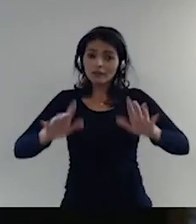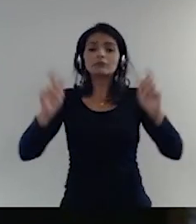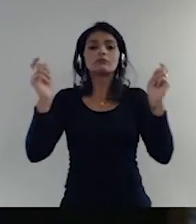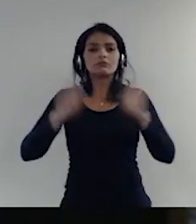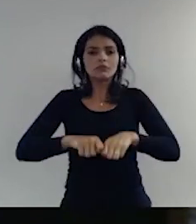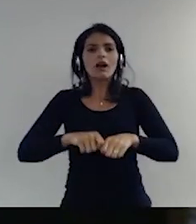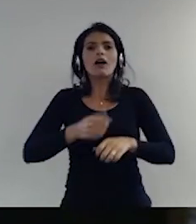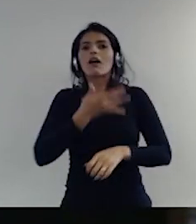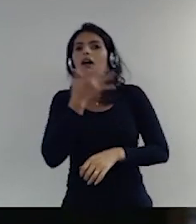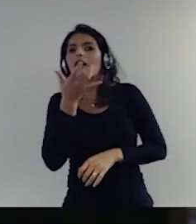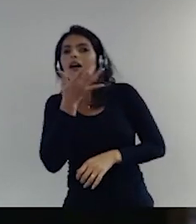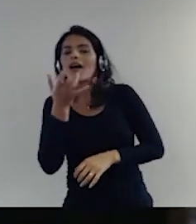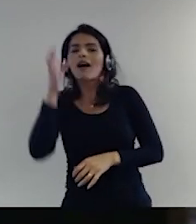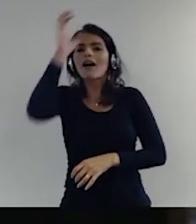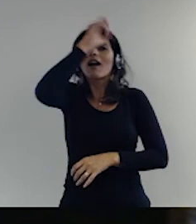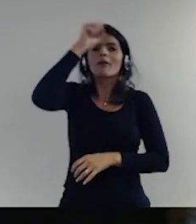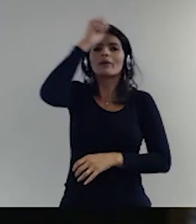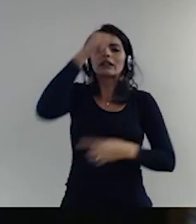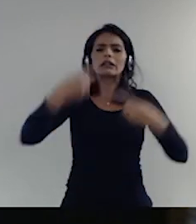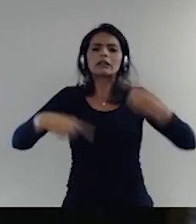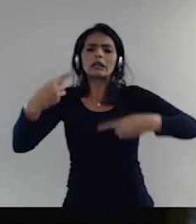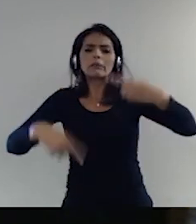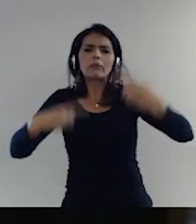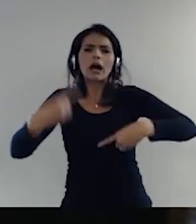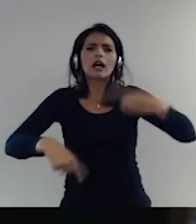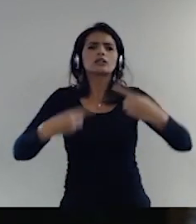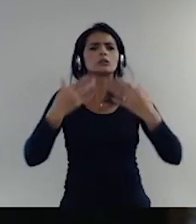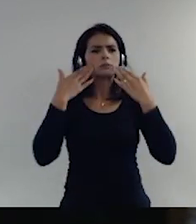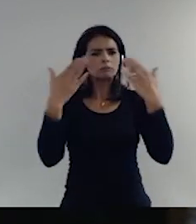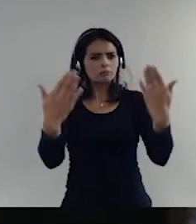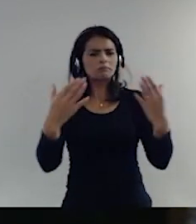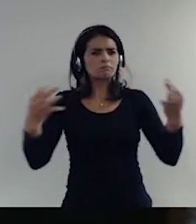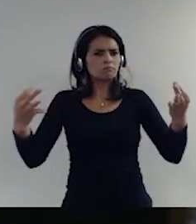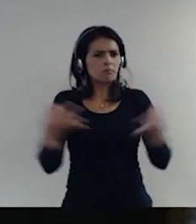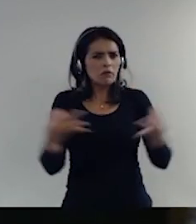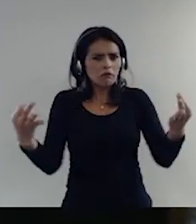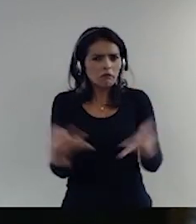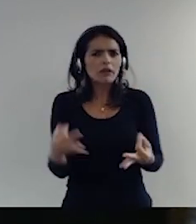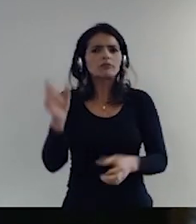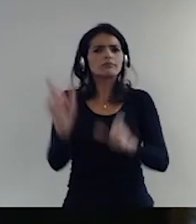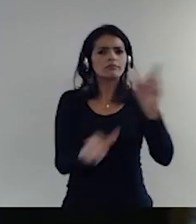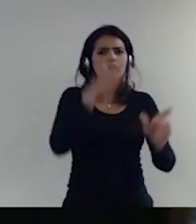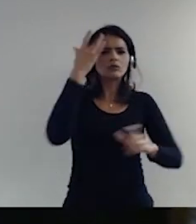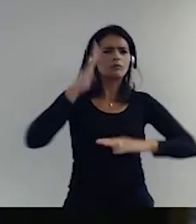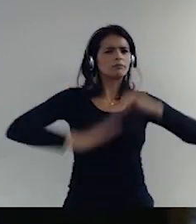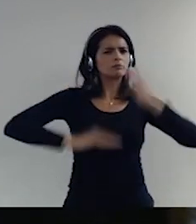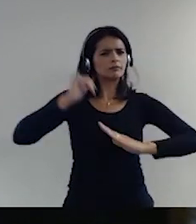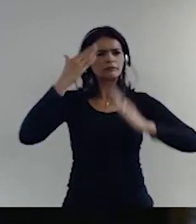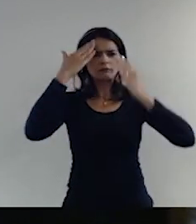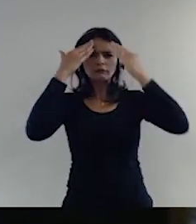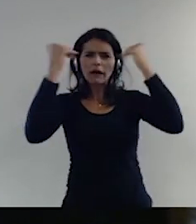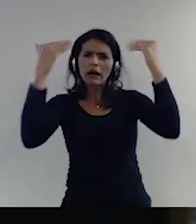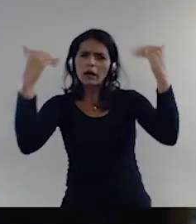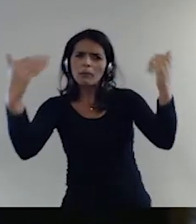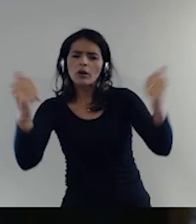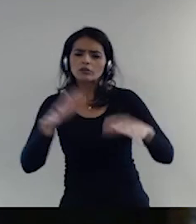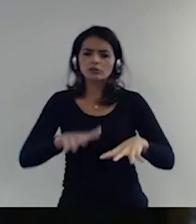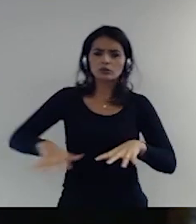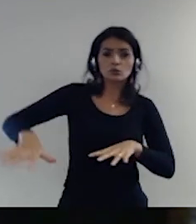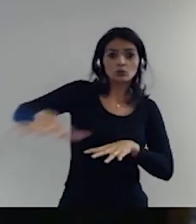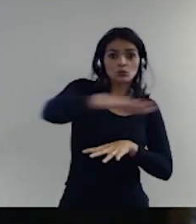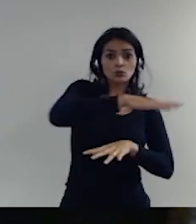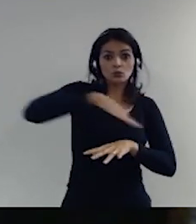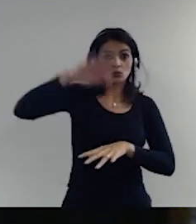muita qualidade, debates realmente que nós estamos vendo aí de altíssimo nível por juristas de todos os matizes de todo o